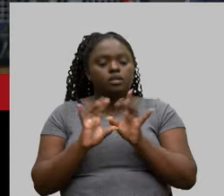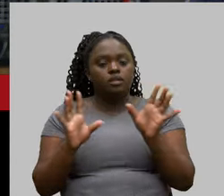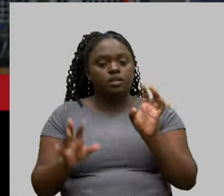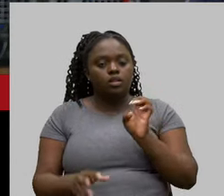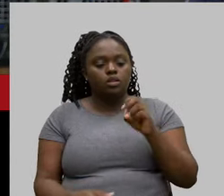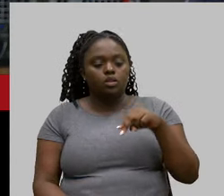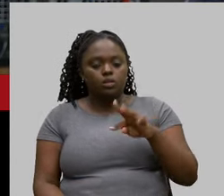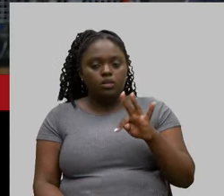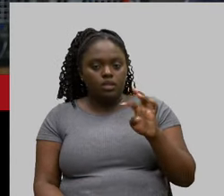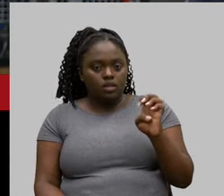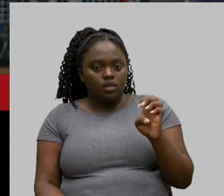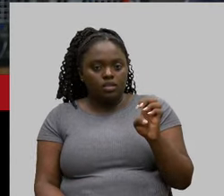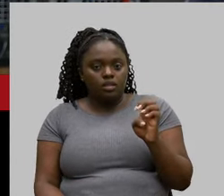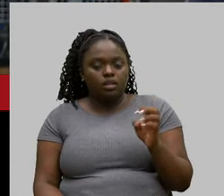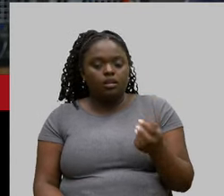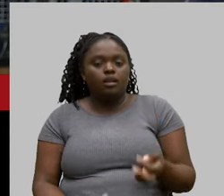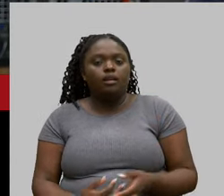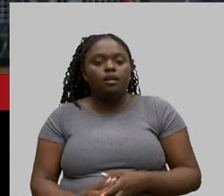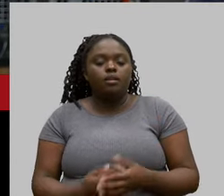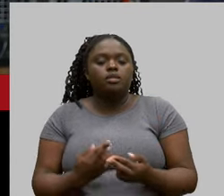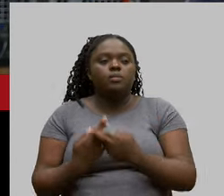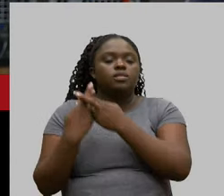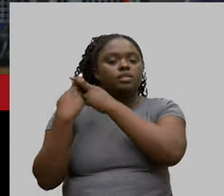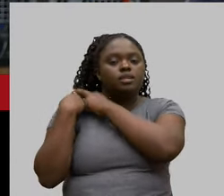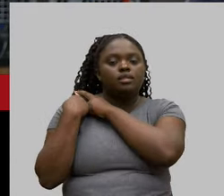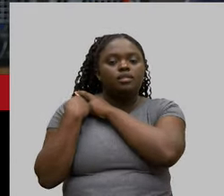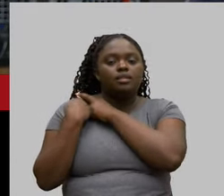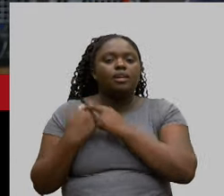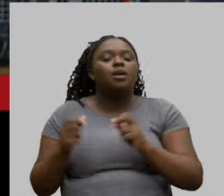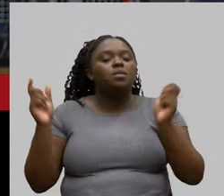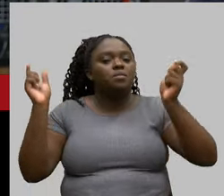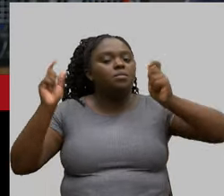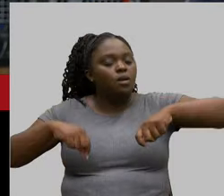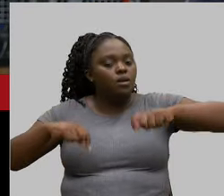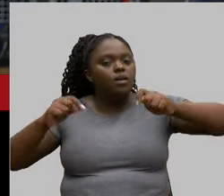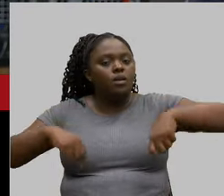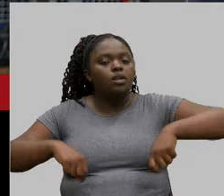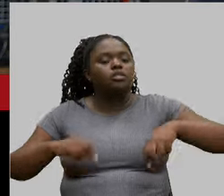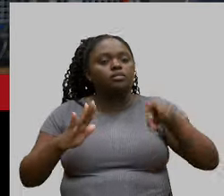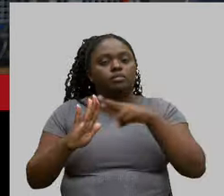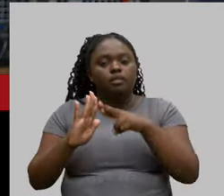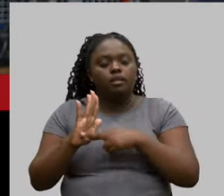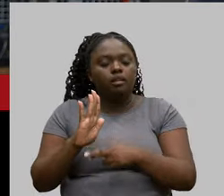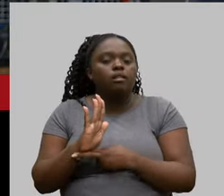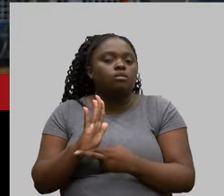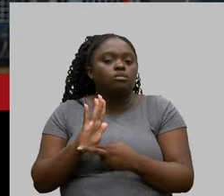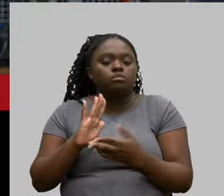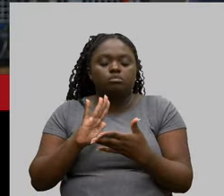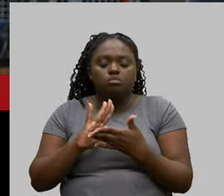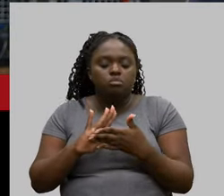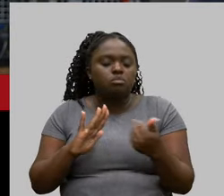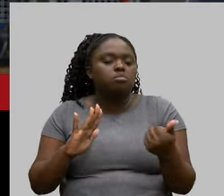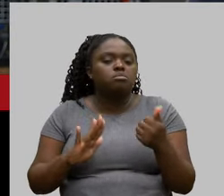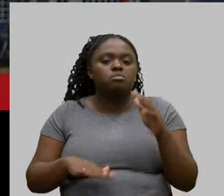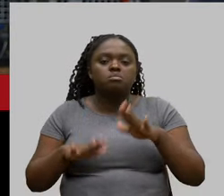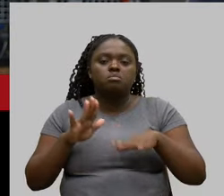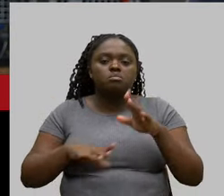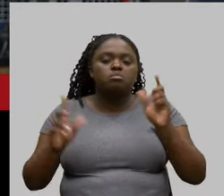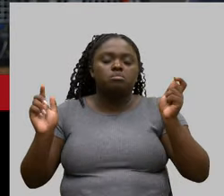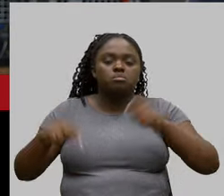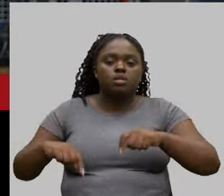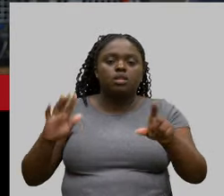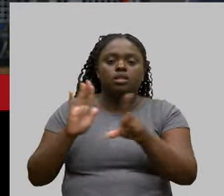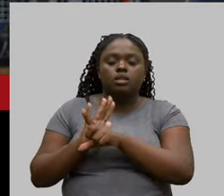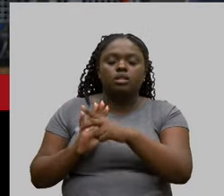lembrando ele aqui de cabeça eh que o ente pode revogar aquela aquela regra dentro da competência Legislativa dele